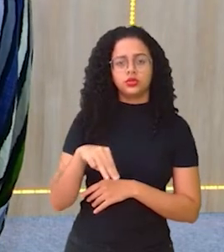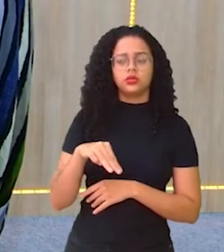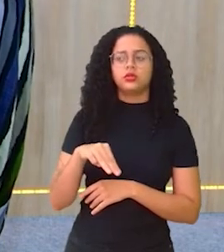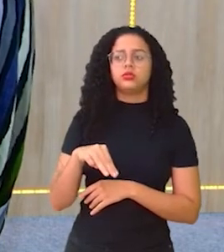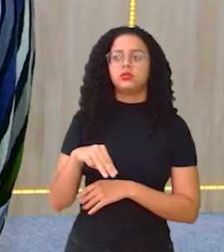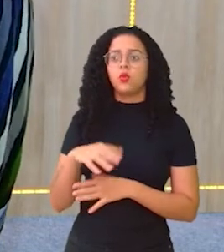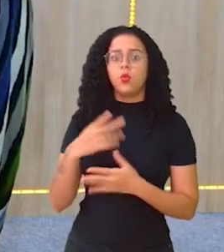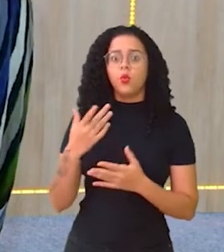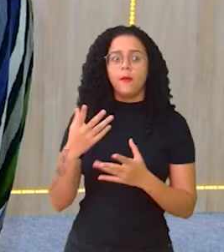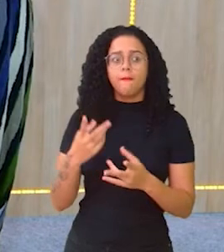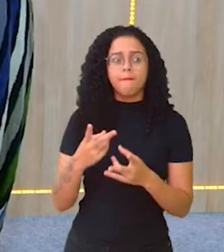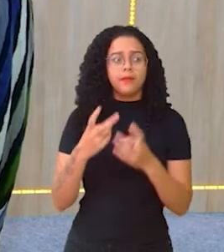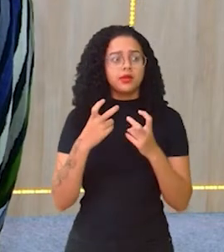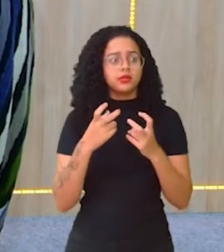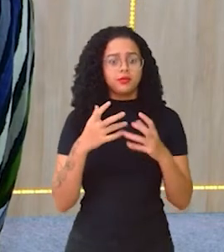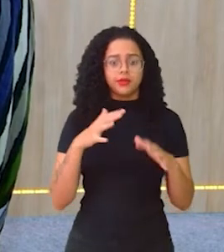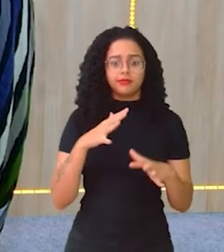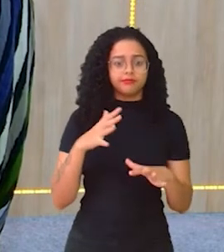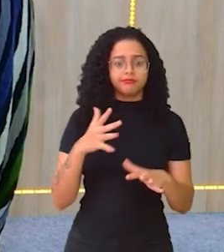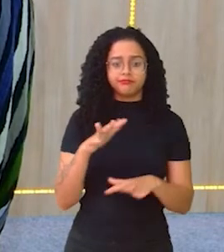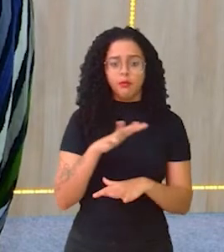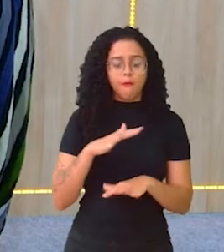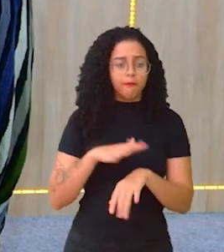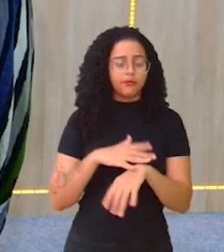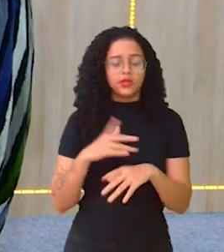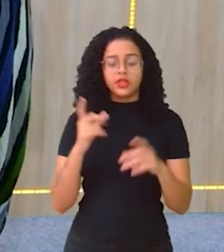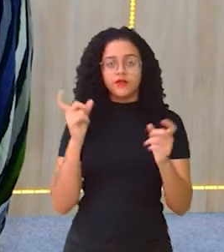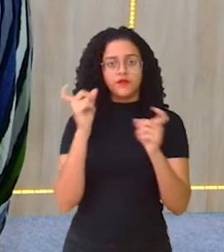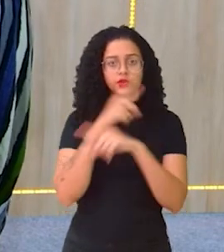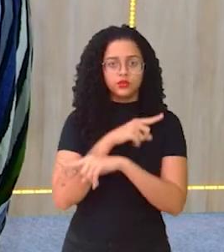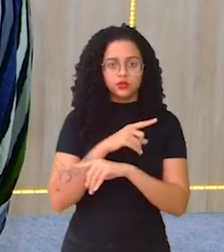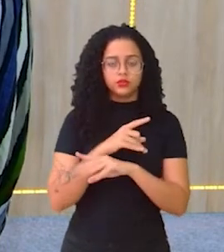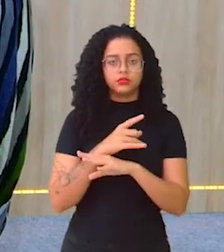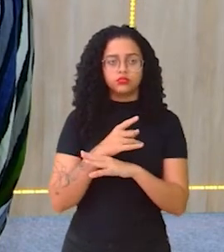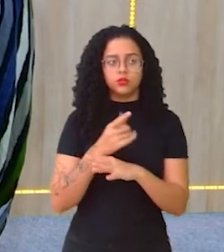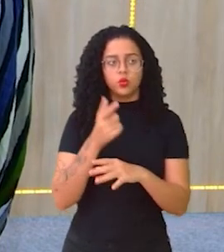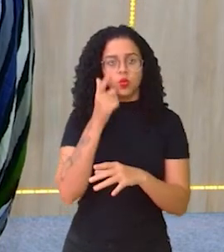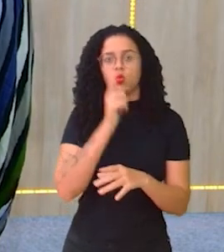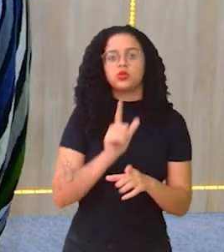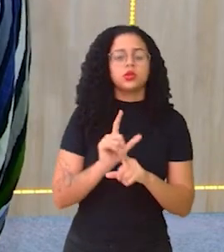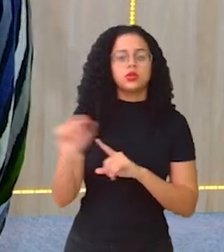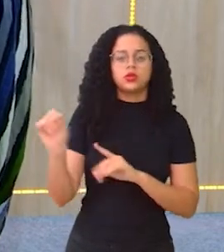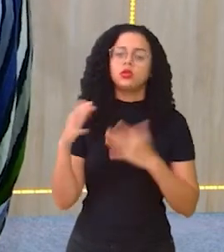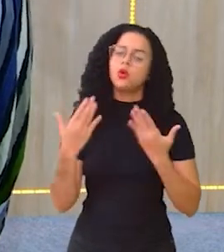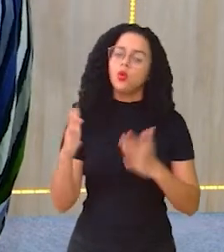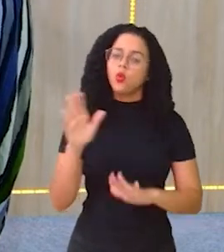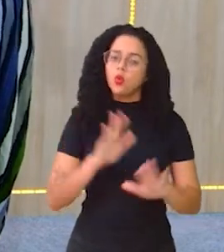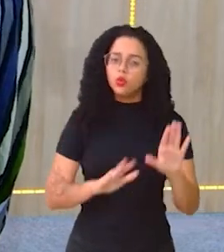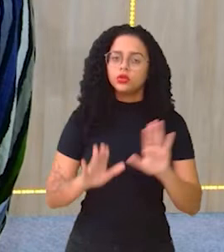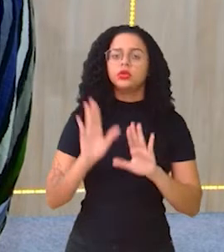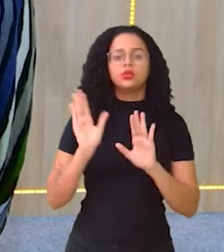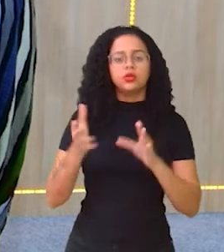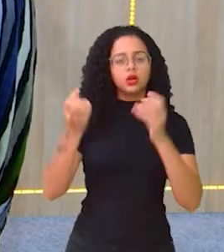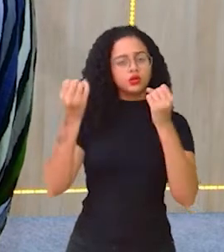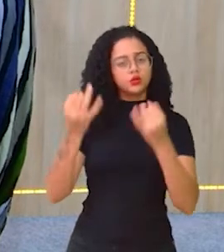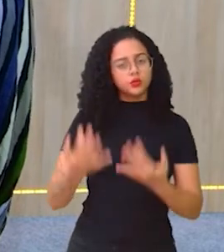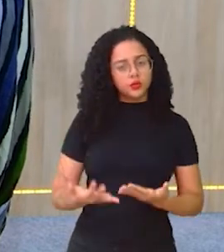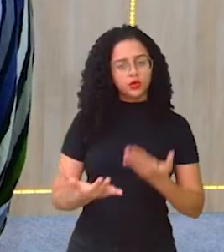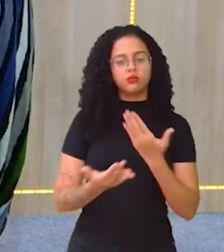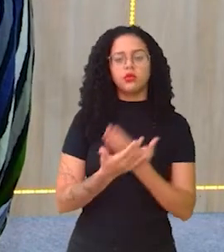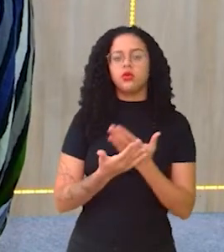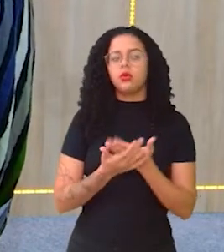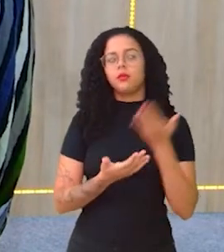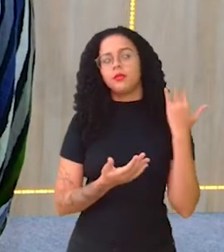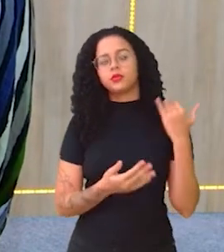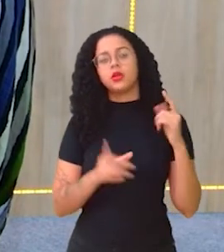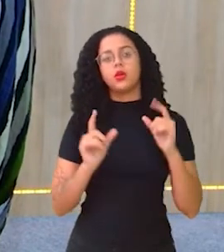já está numa situação super difícil. Tá? Então, tenho muito cuidado com isso. O que a gente trouxe já na aula passada, do